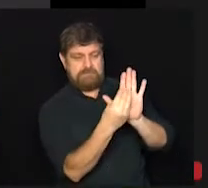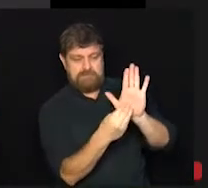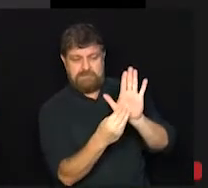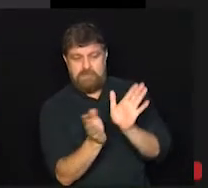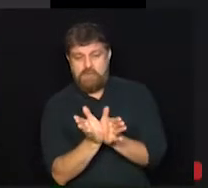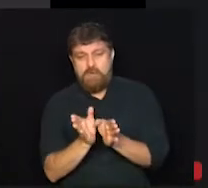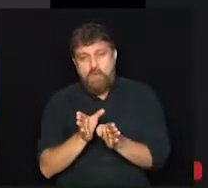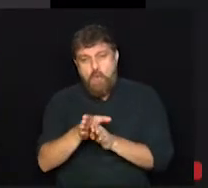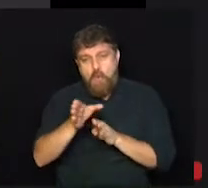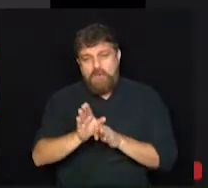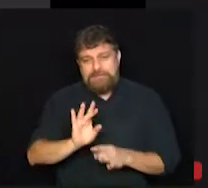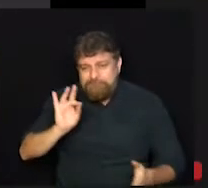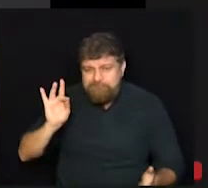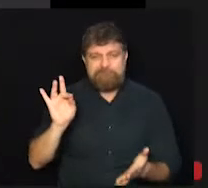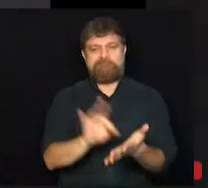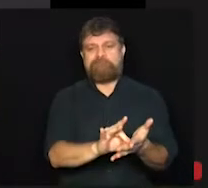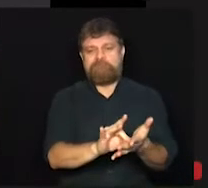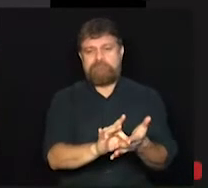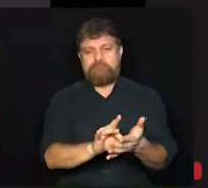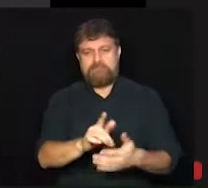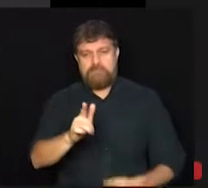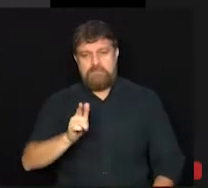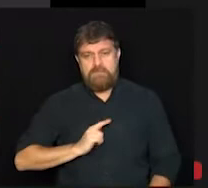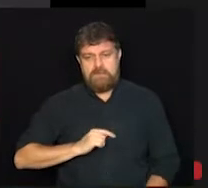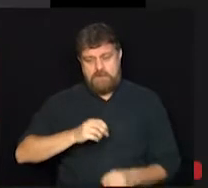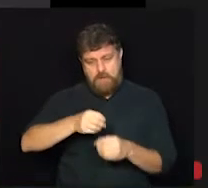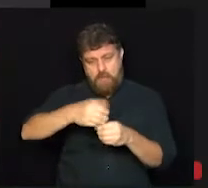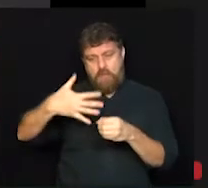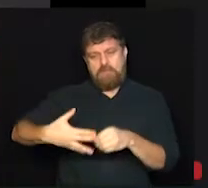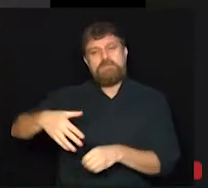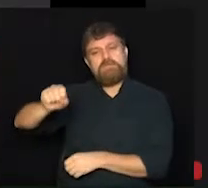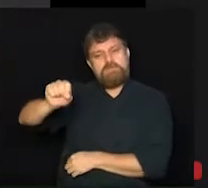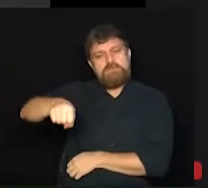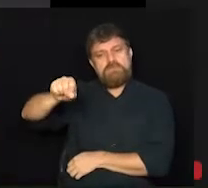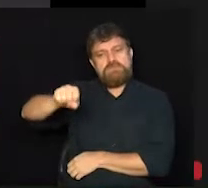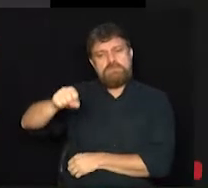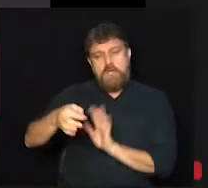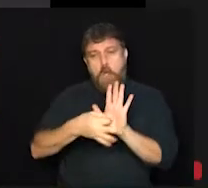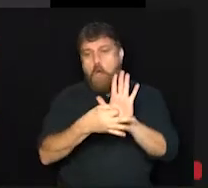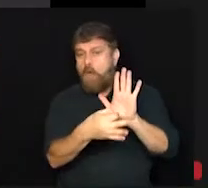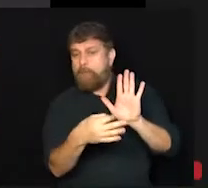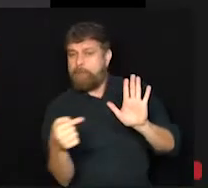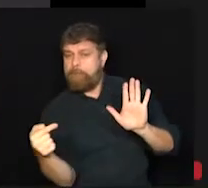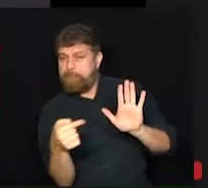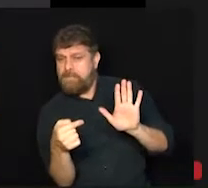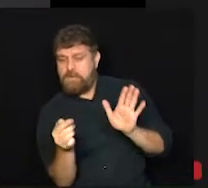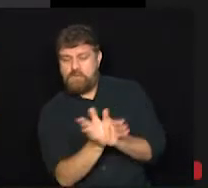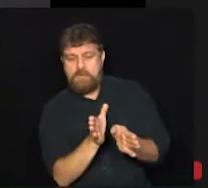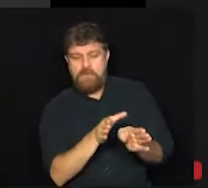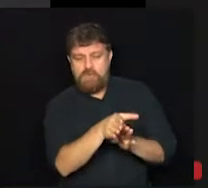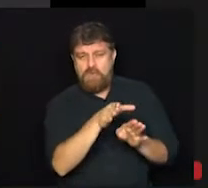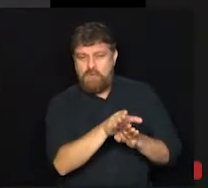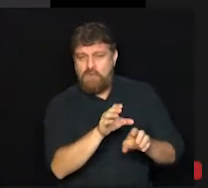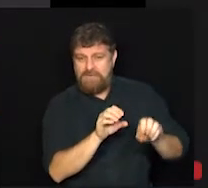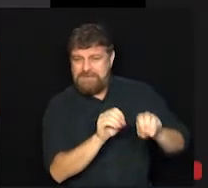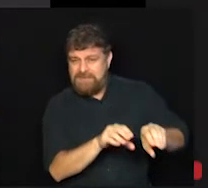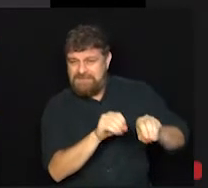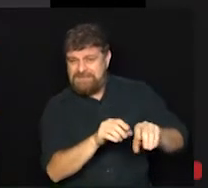Conselho firmou, ele tem um conceito, sim, de que as perdas